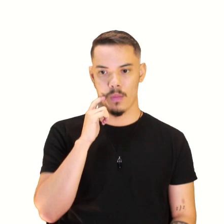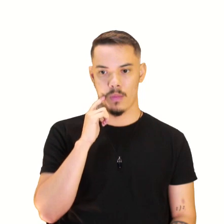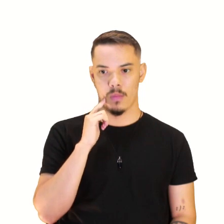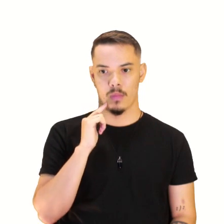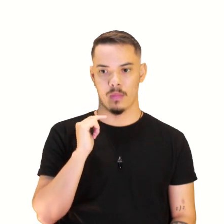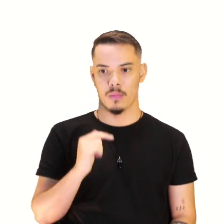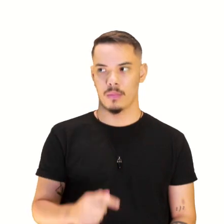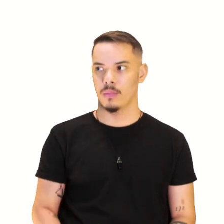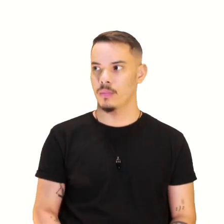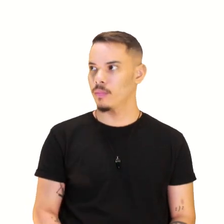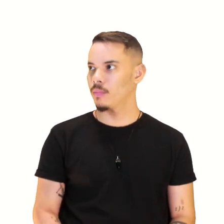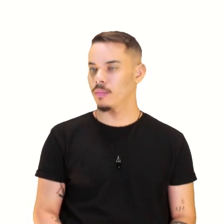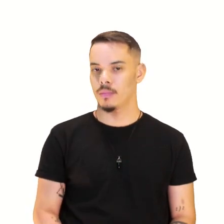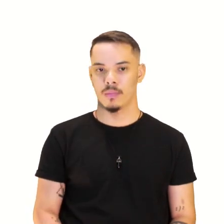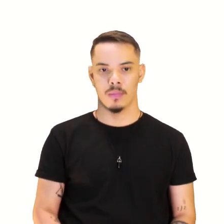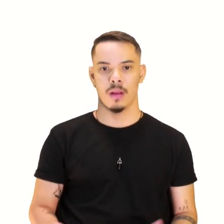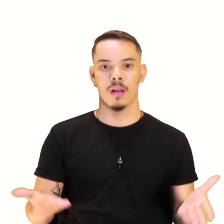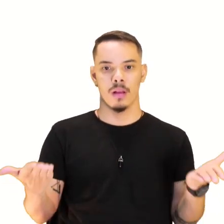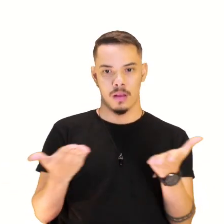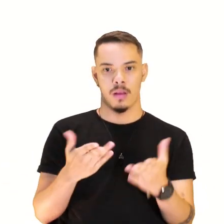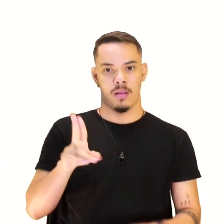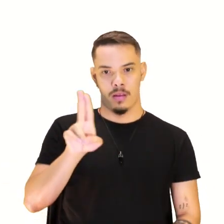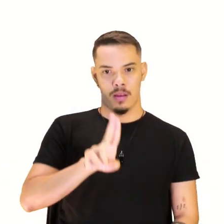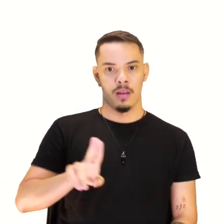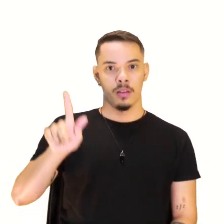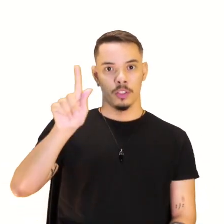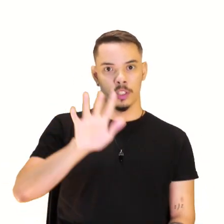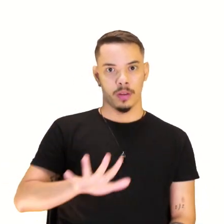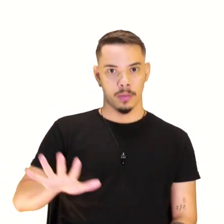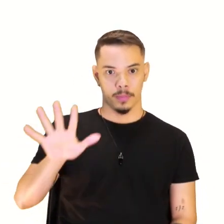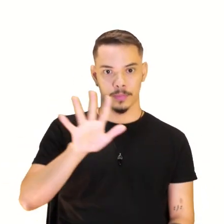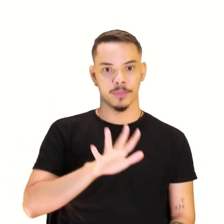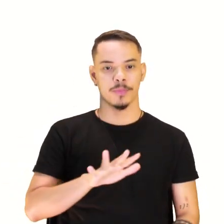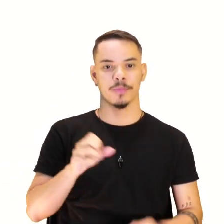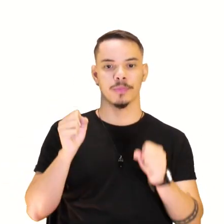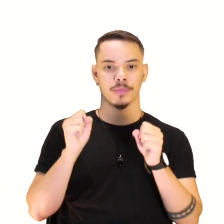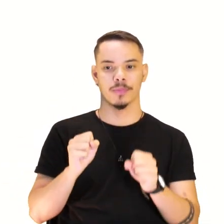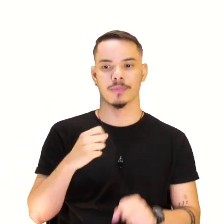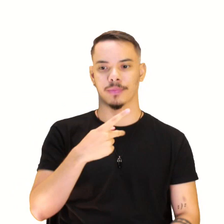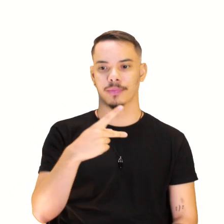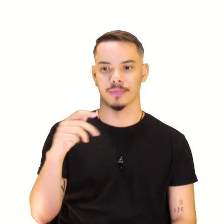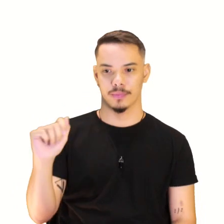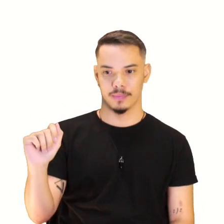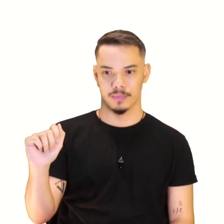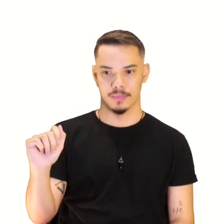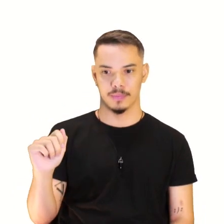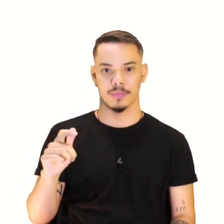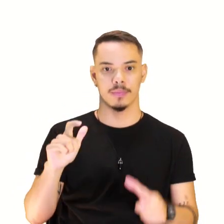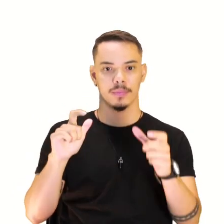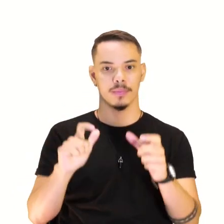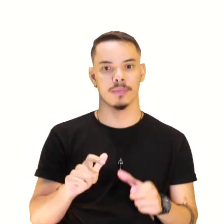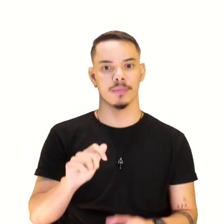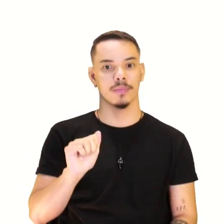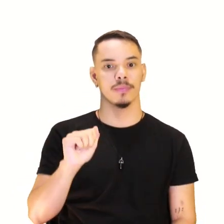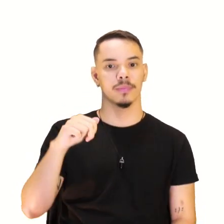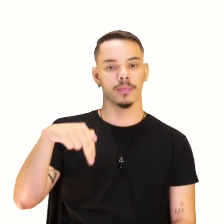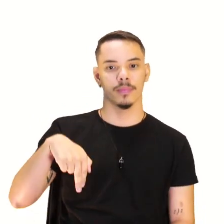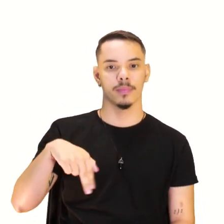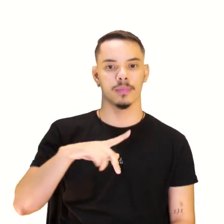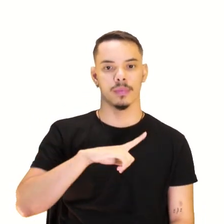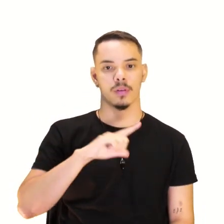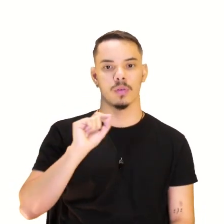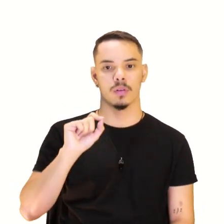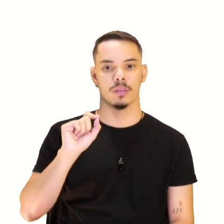Então agora eu posso usar o meu termo geral da PA, olha lá. No lugar do AN eu vou colocar